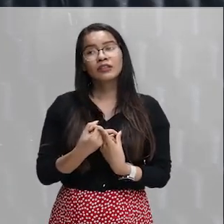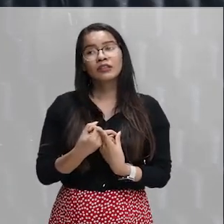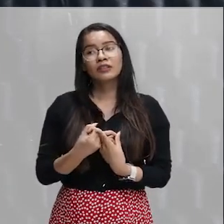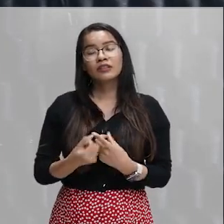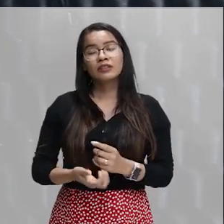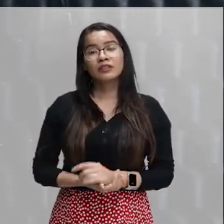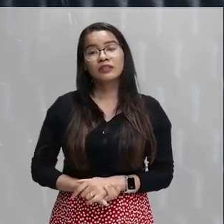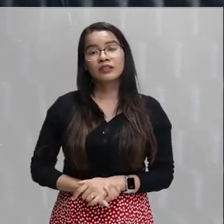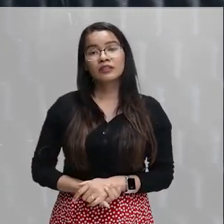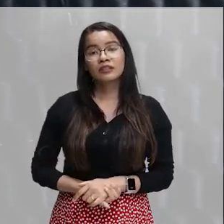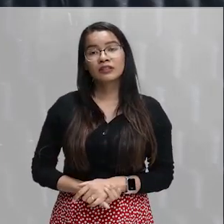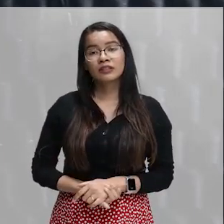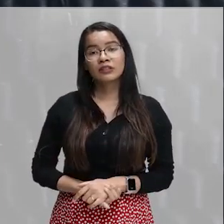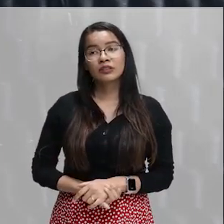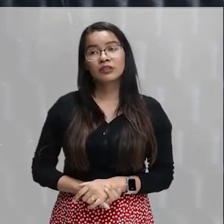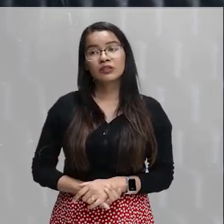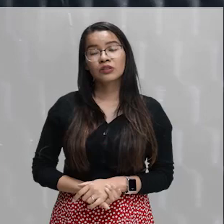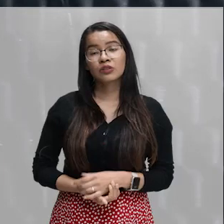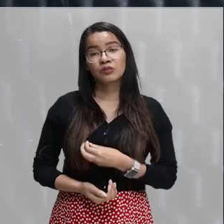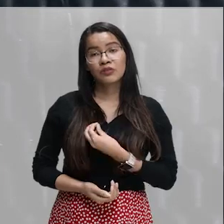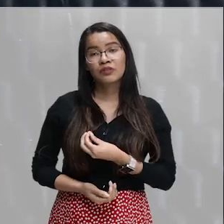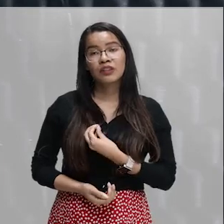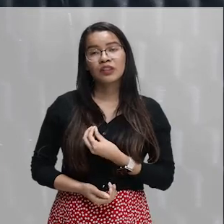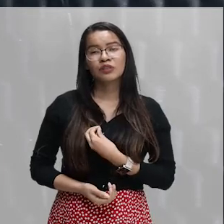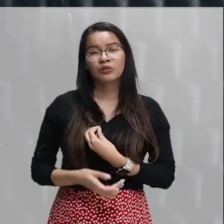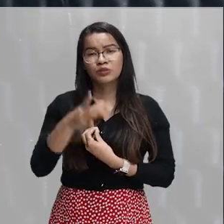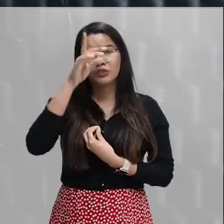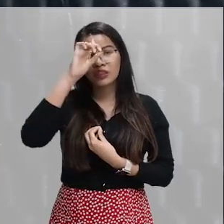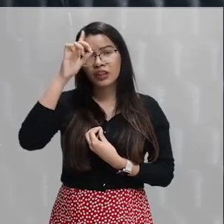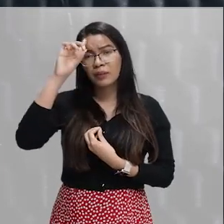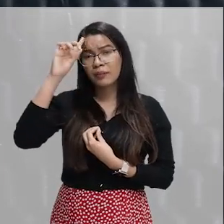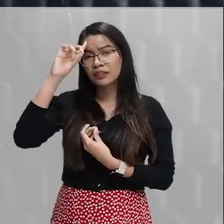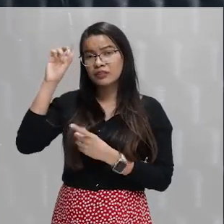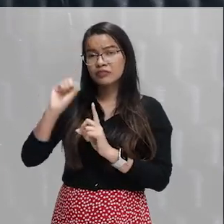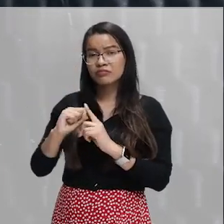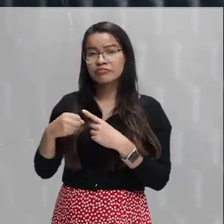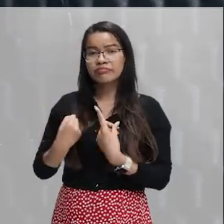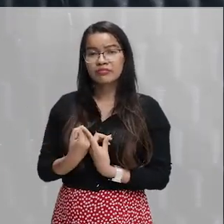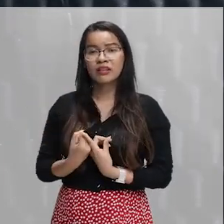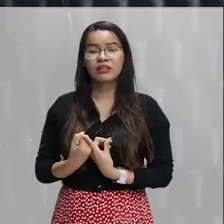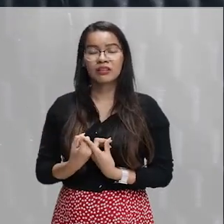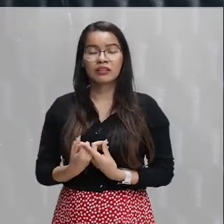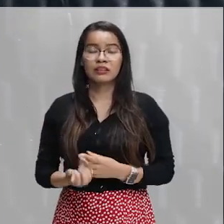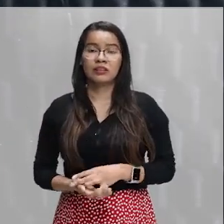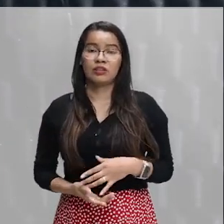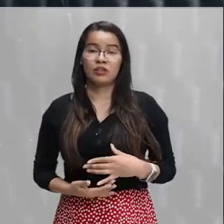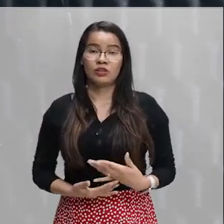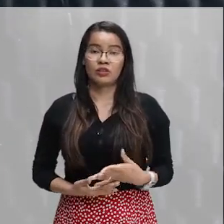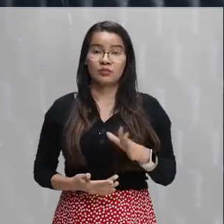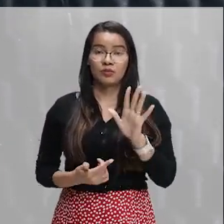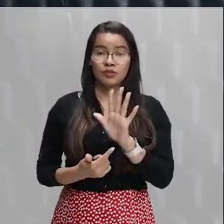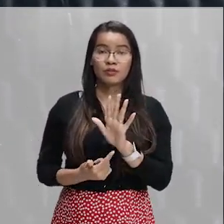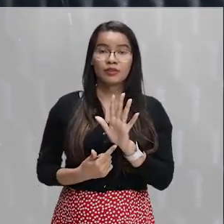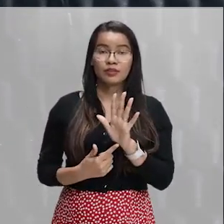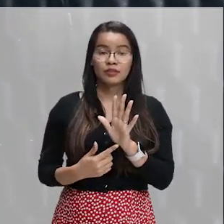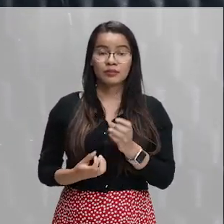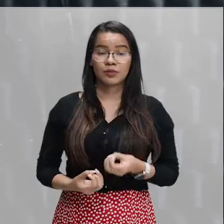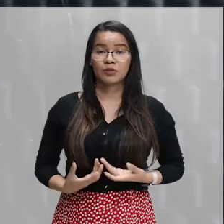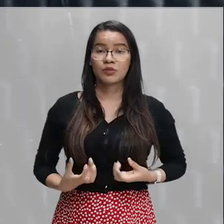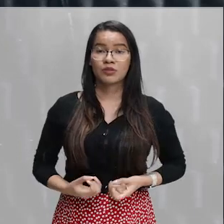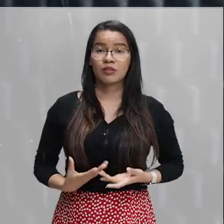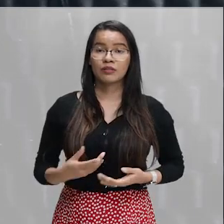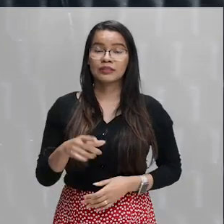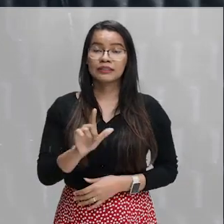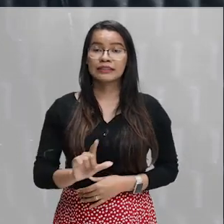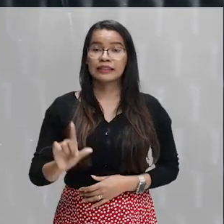caber mesmo essa palavra, né? Então, tudo aquilo que é vivenciado em sociedade, vamos trazer para as produções literárias, talvez. Letra D,